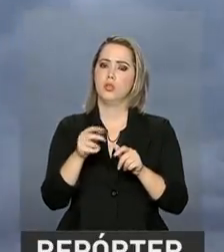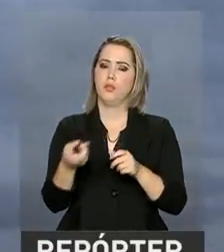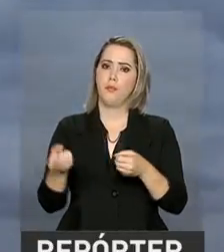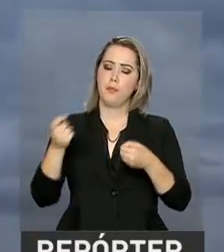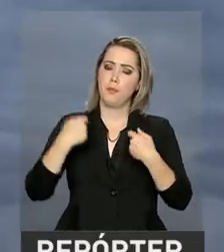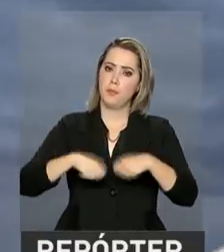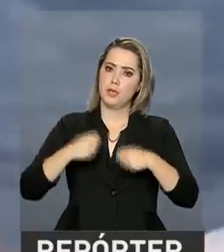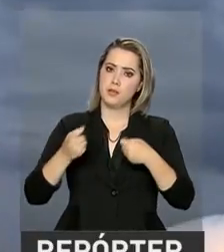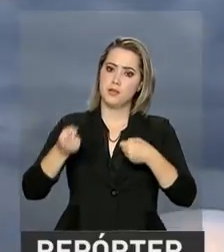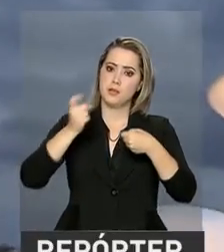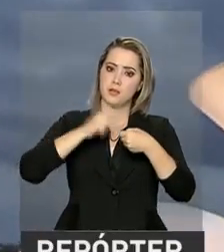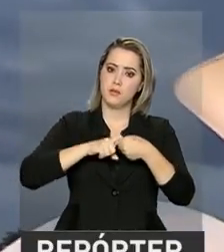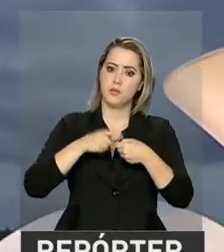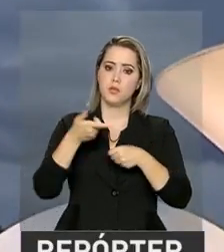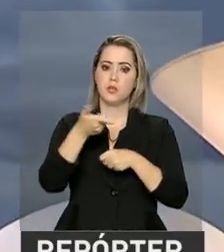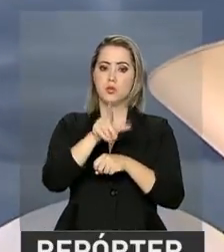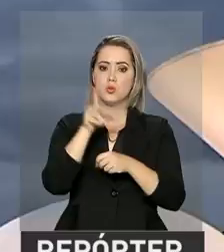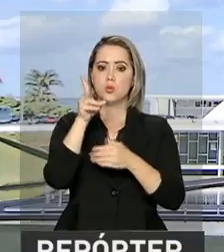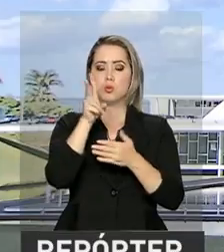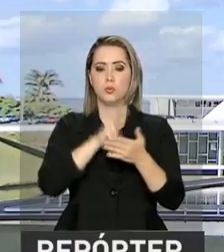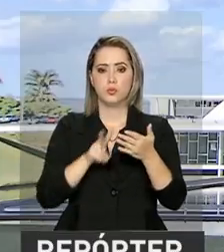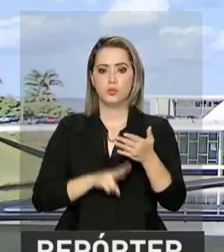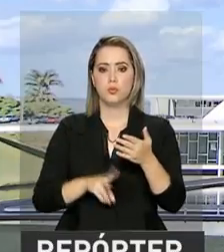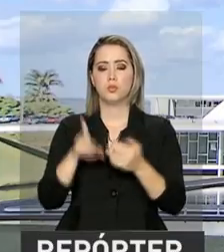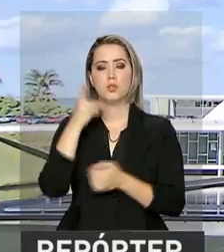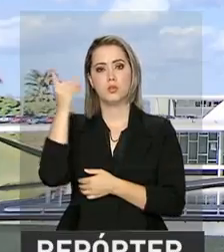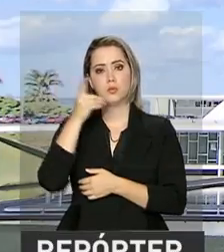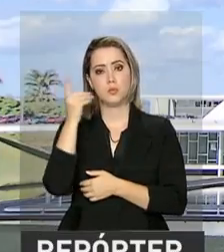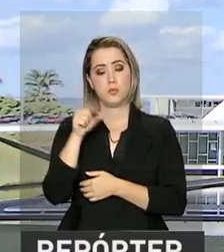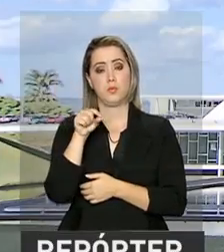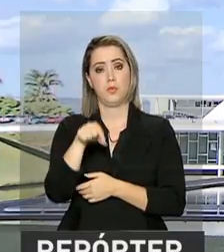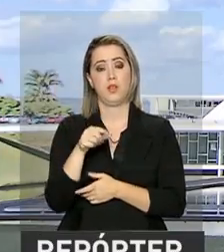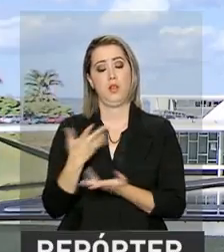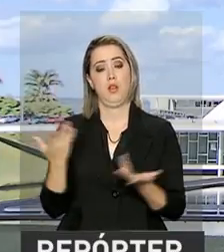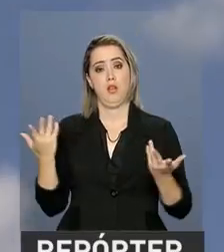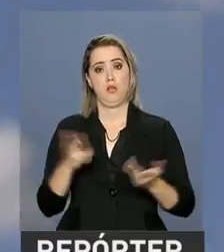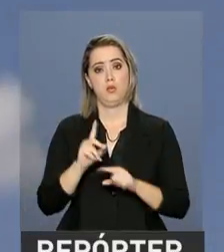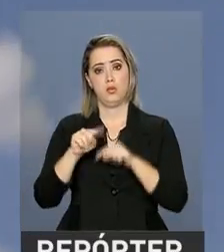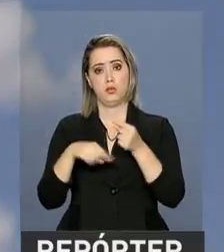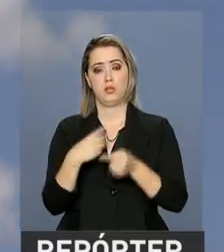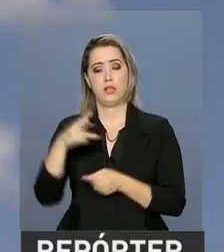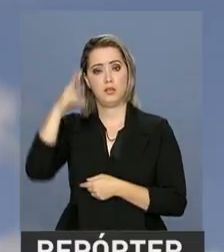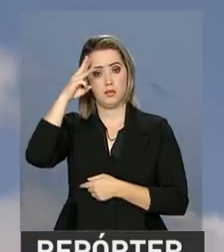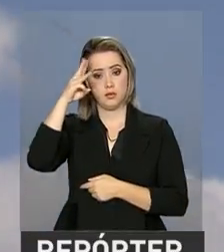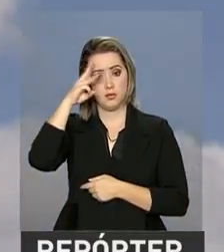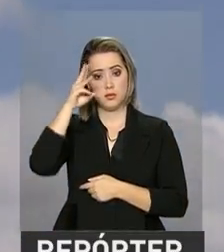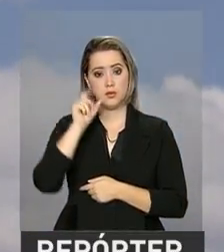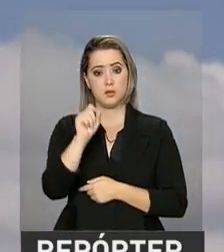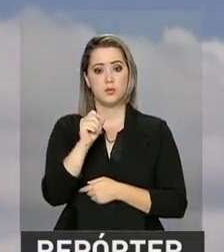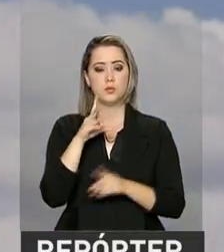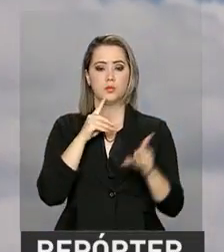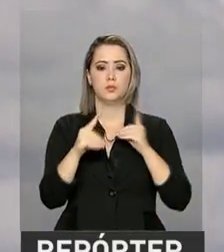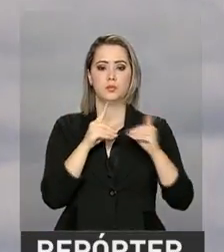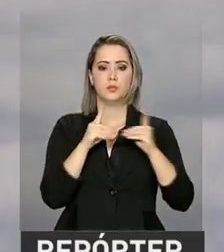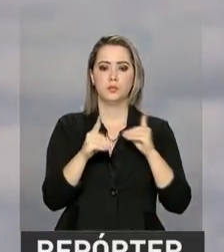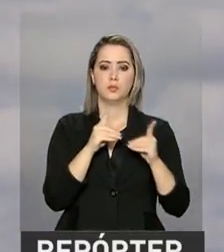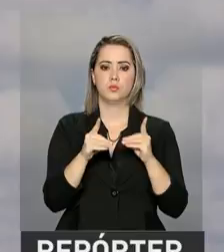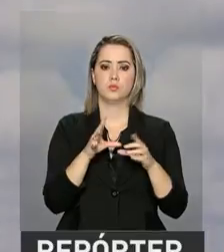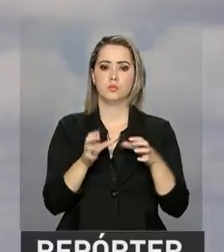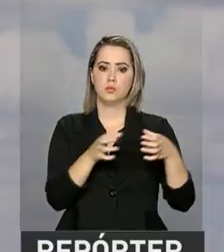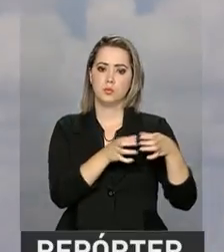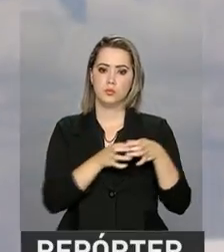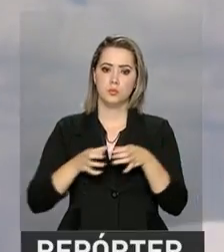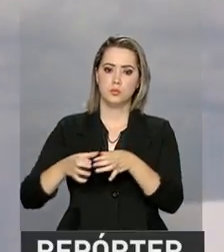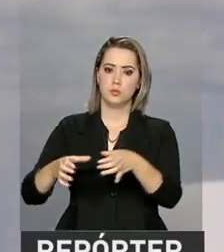voltasse para nova análise dos deputados a previsão é de que até a próxima terça feira as discussões nas comissões